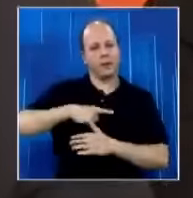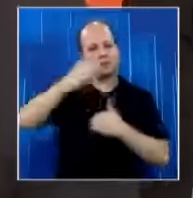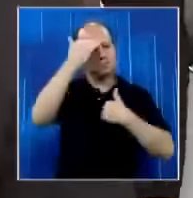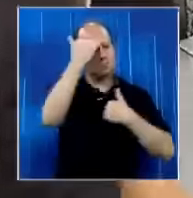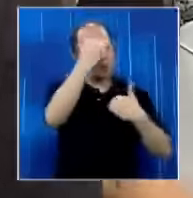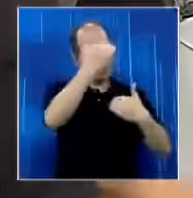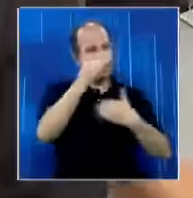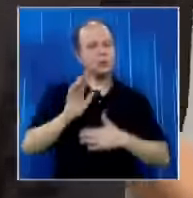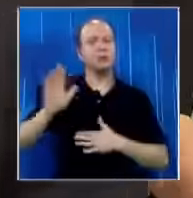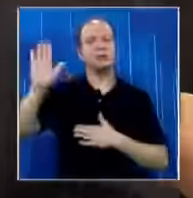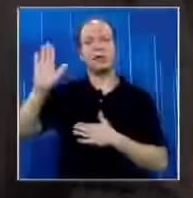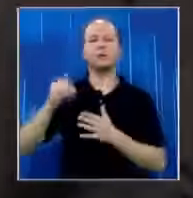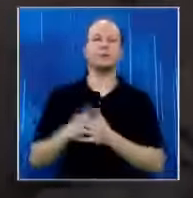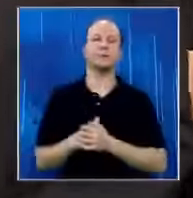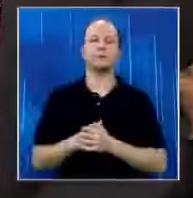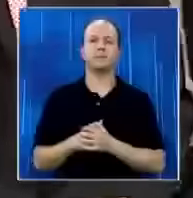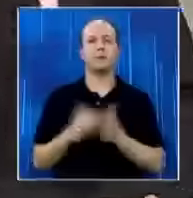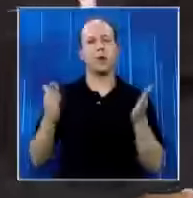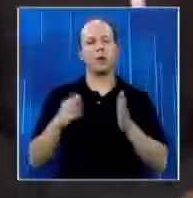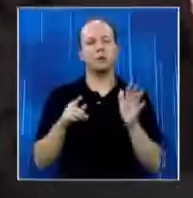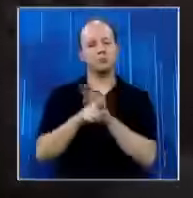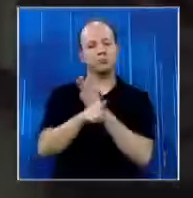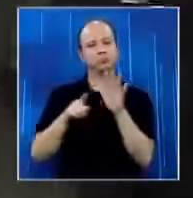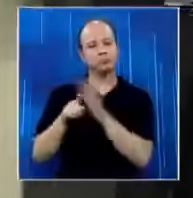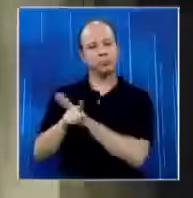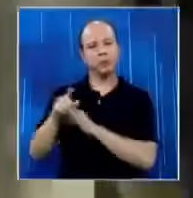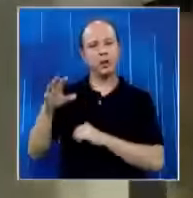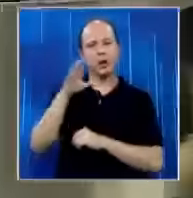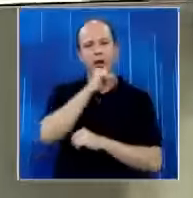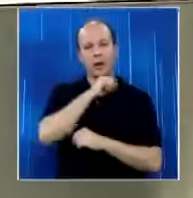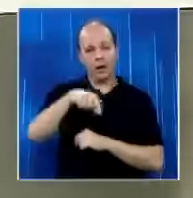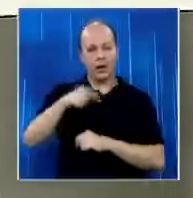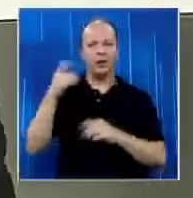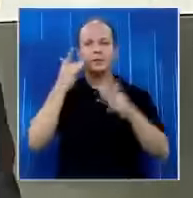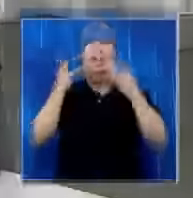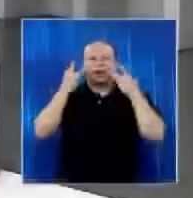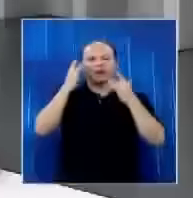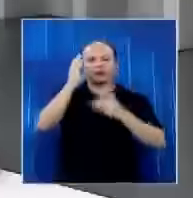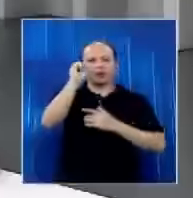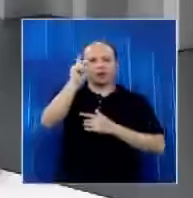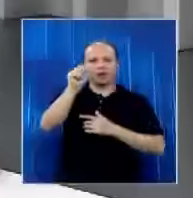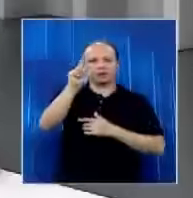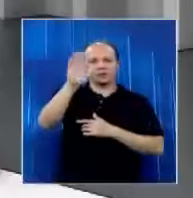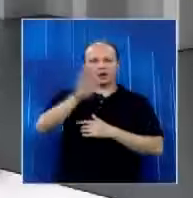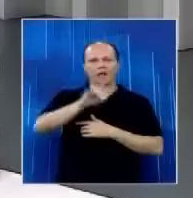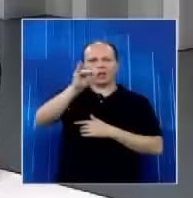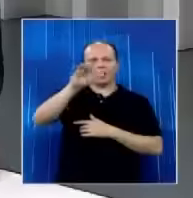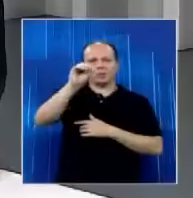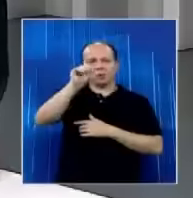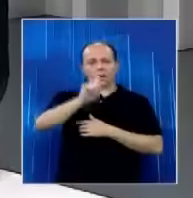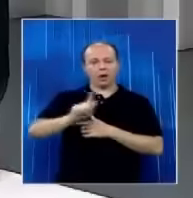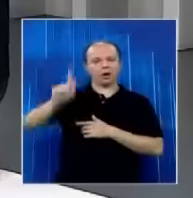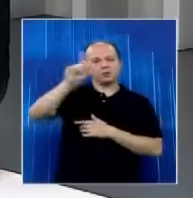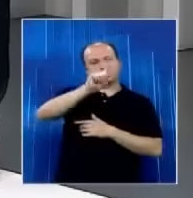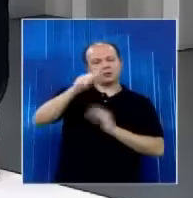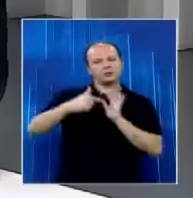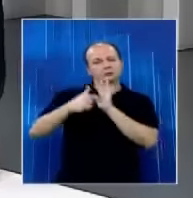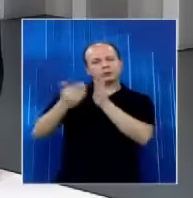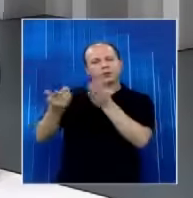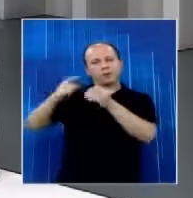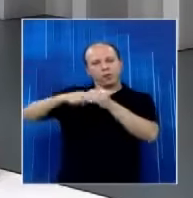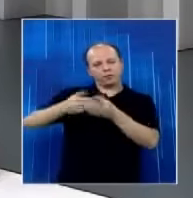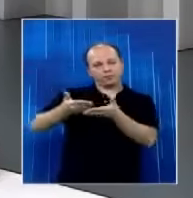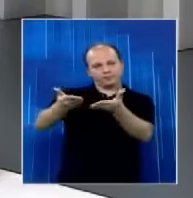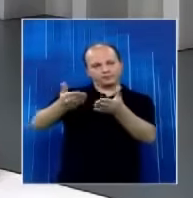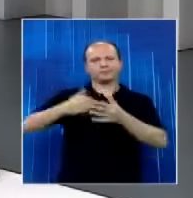obrigado, candidato. A gente encerra aqui essa rodada pelo palco do Teatro Casper Líbero e voltamos aos estúdios com Tássia Sena e Gabriel Cruz.